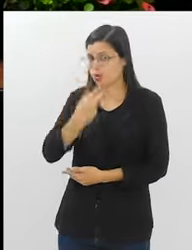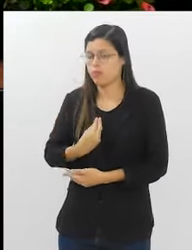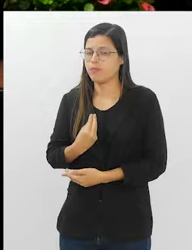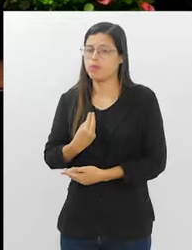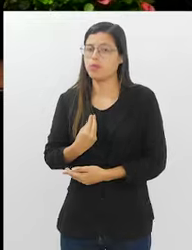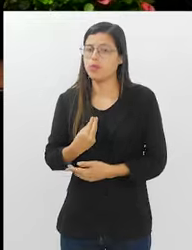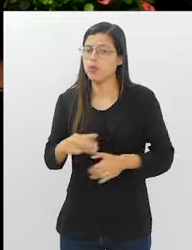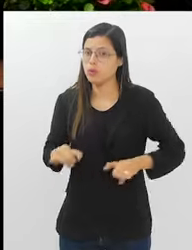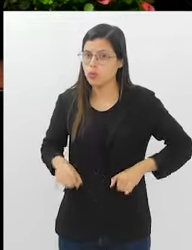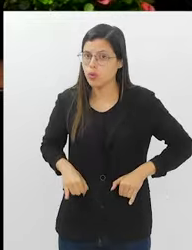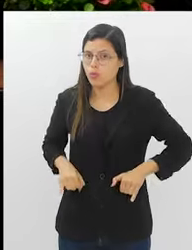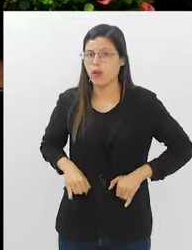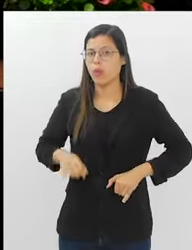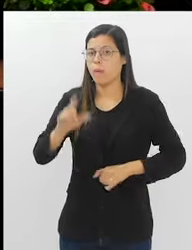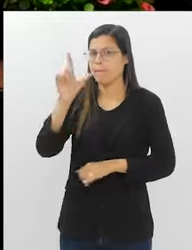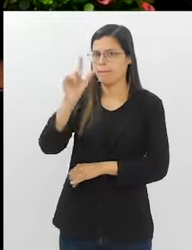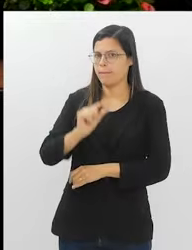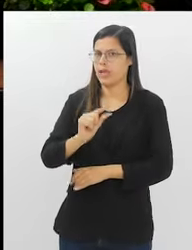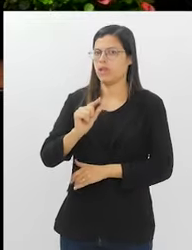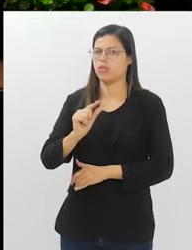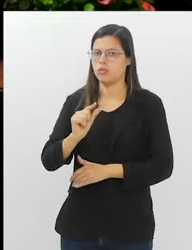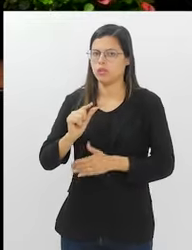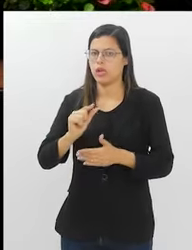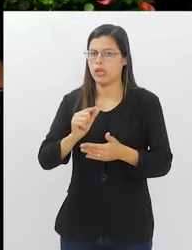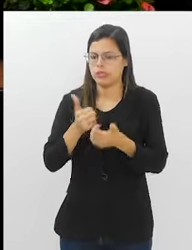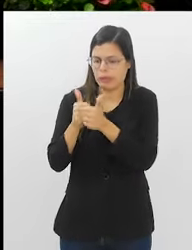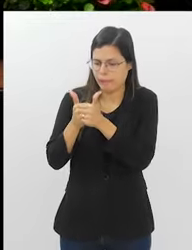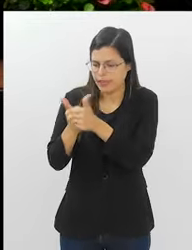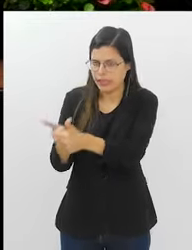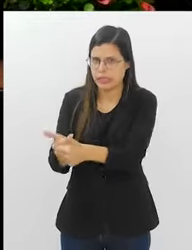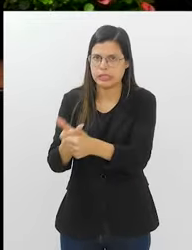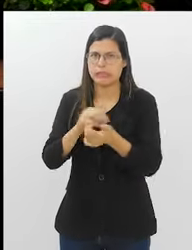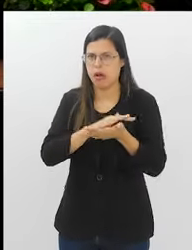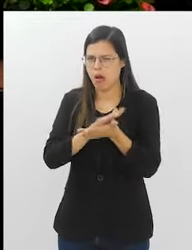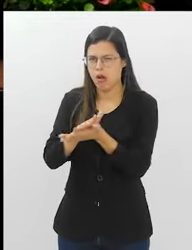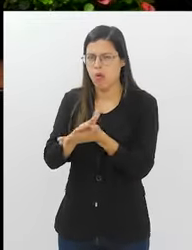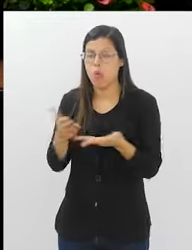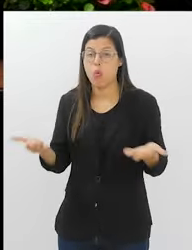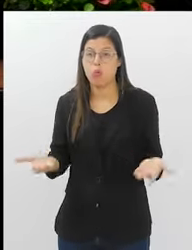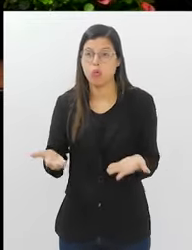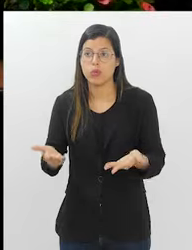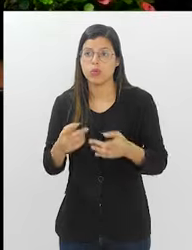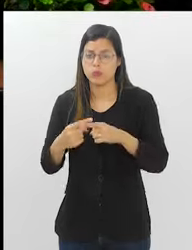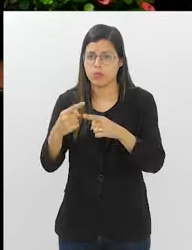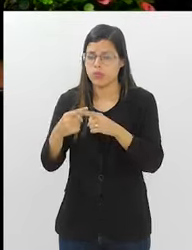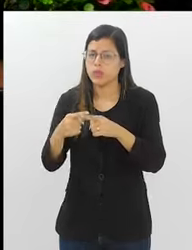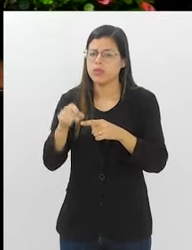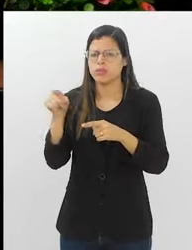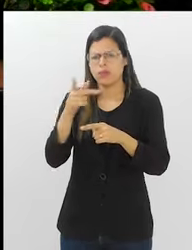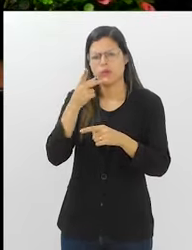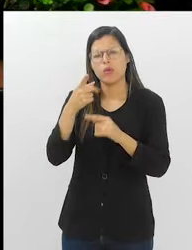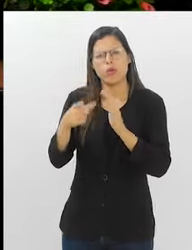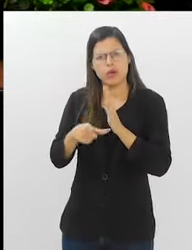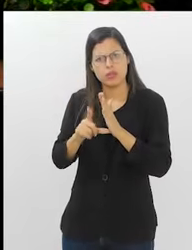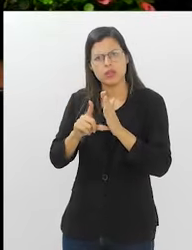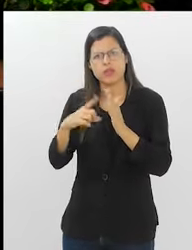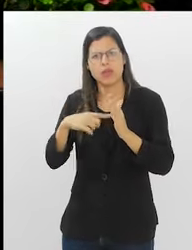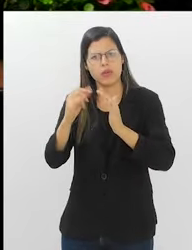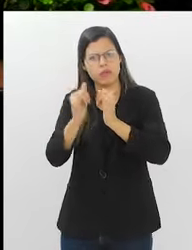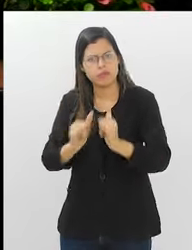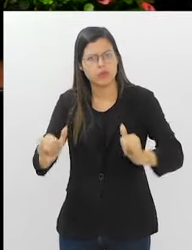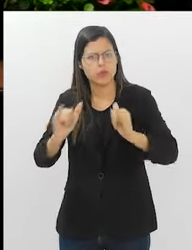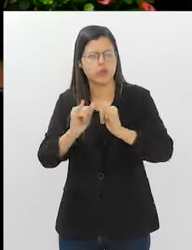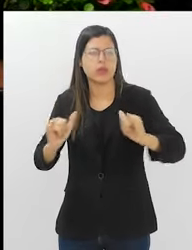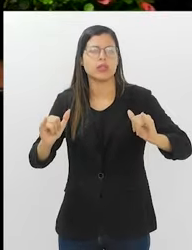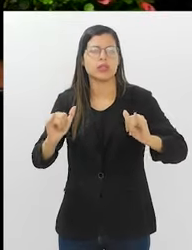essa perseguição hoje, por causa das coisas que você deixou claro. Há uma divulgação, há também